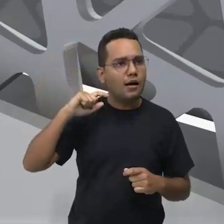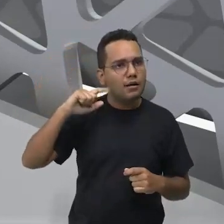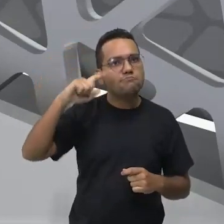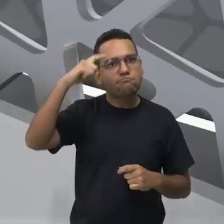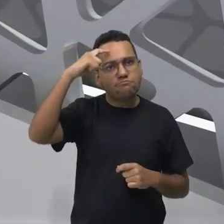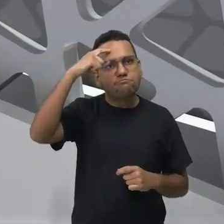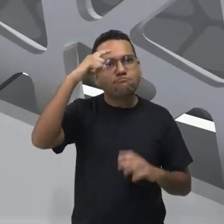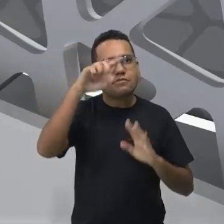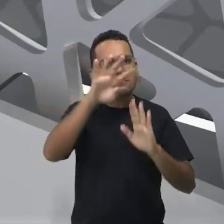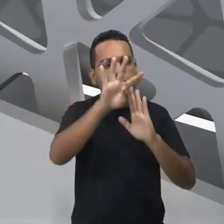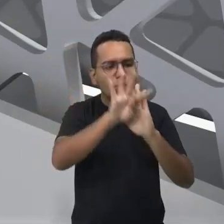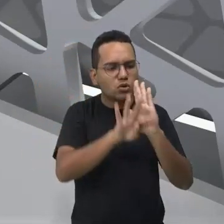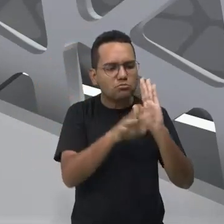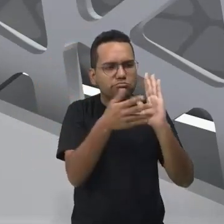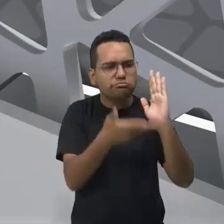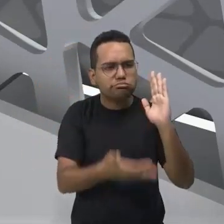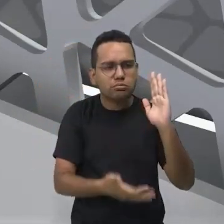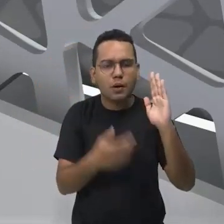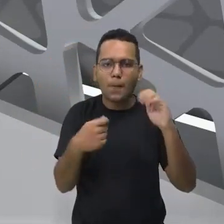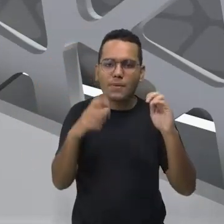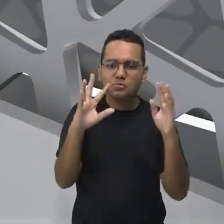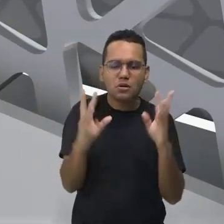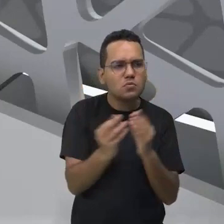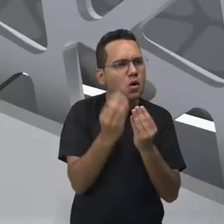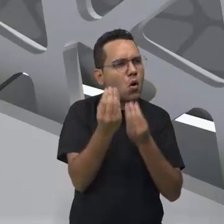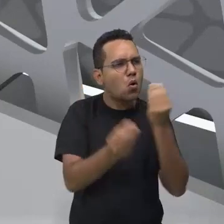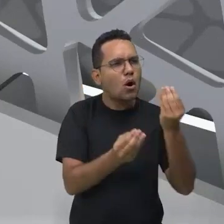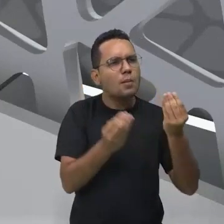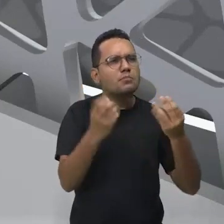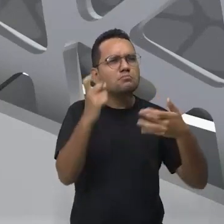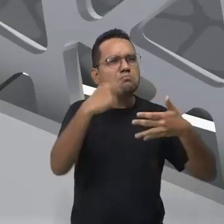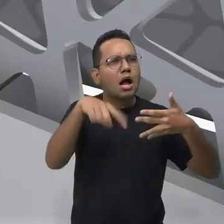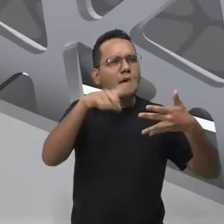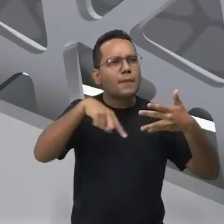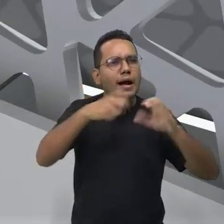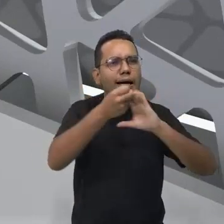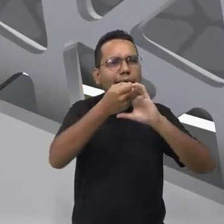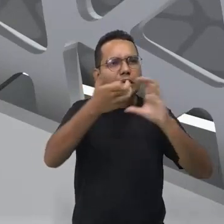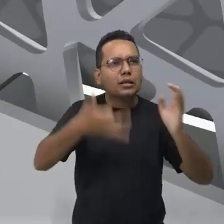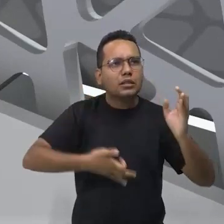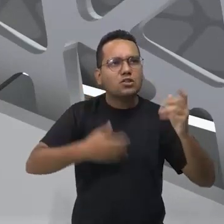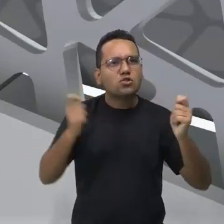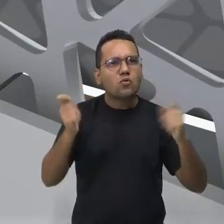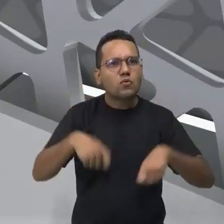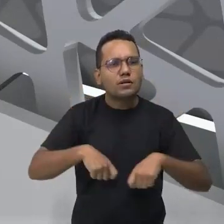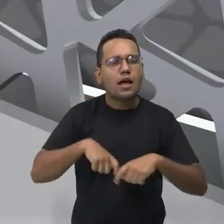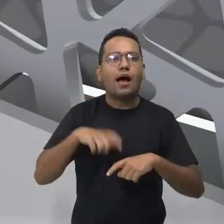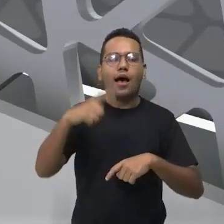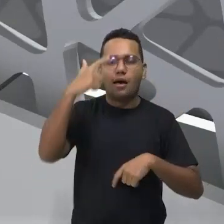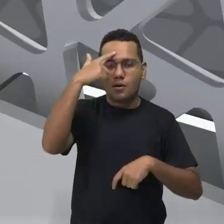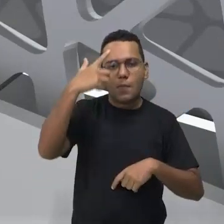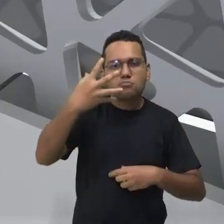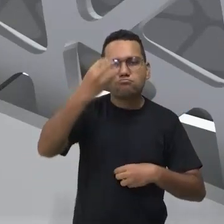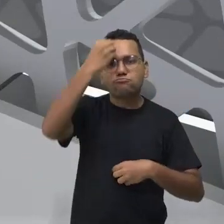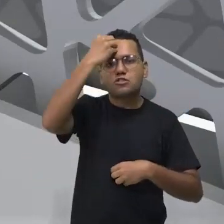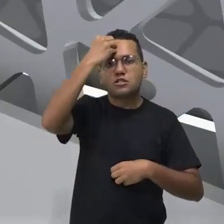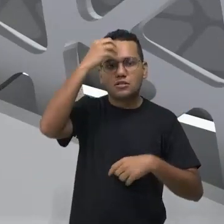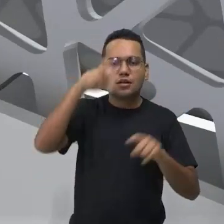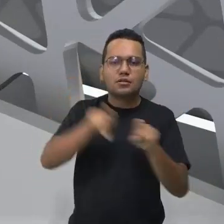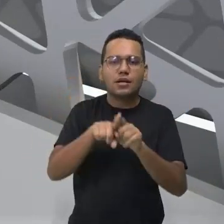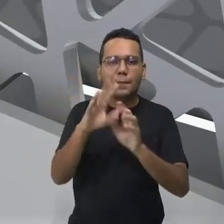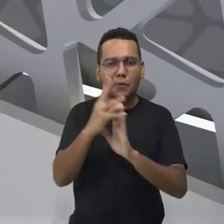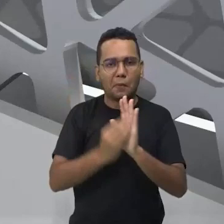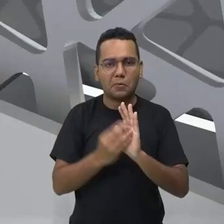ok? Porque quando você faz o resumo com as suas palavras, da forma como você pensa, você fixa melhor o assunto,